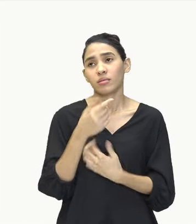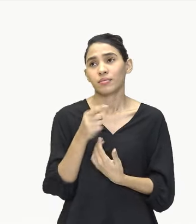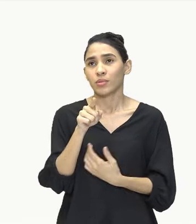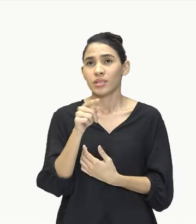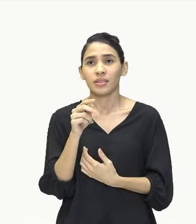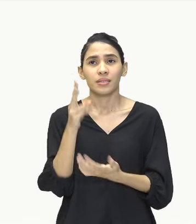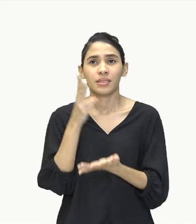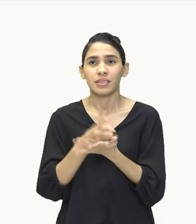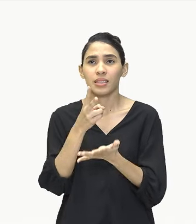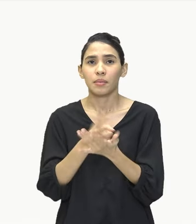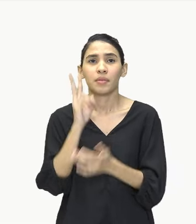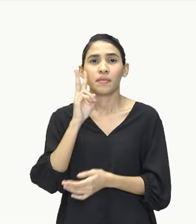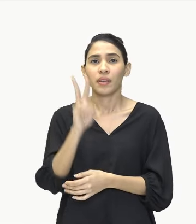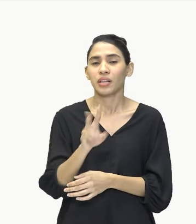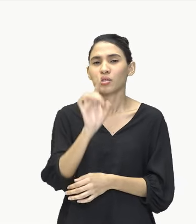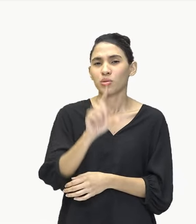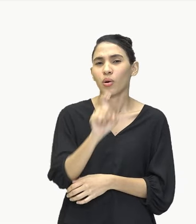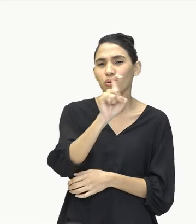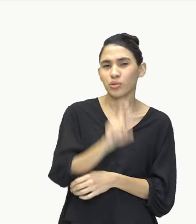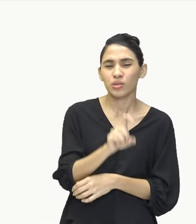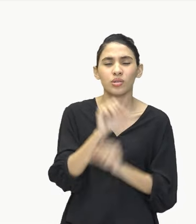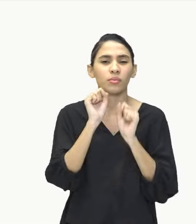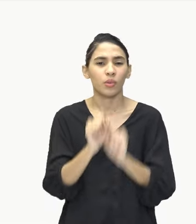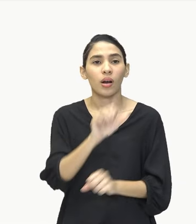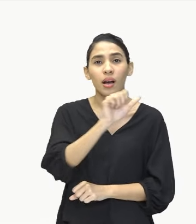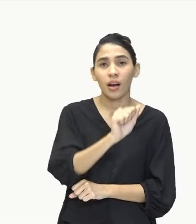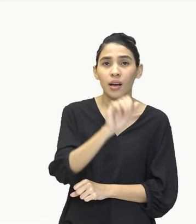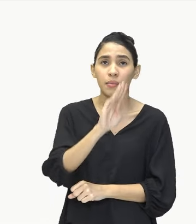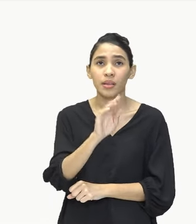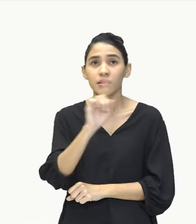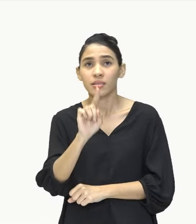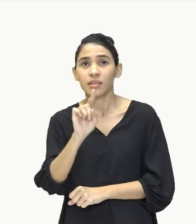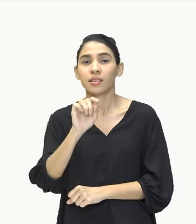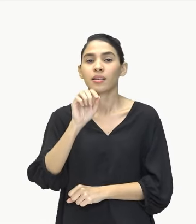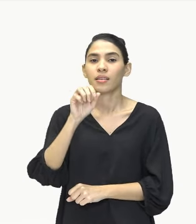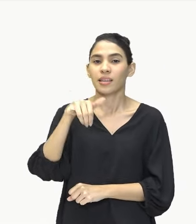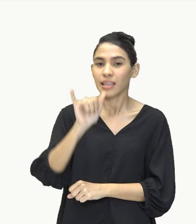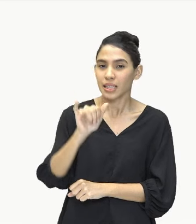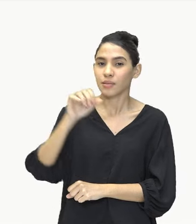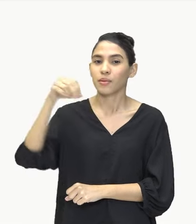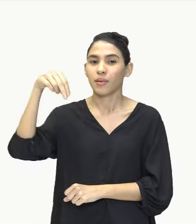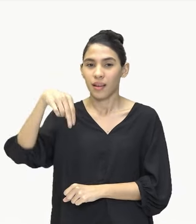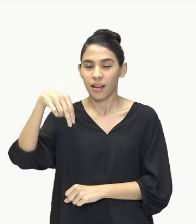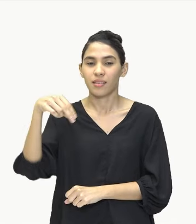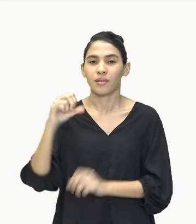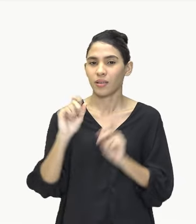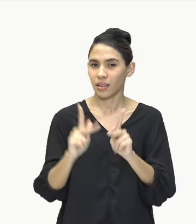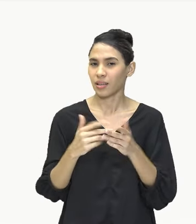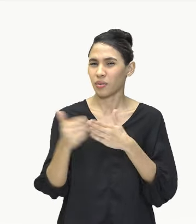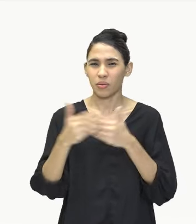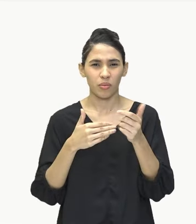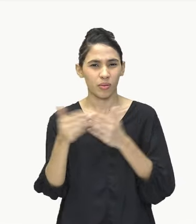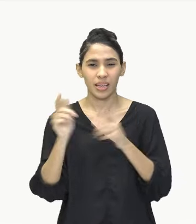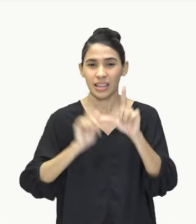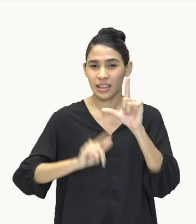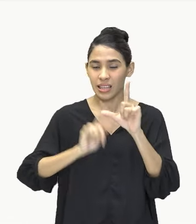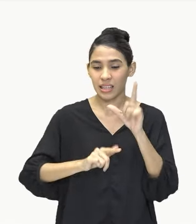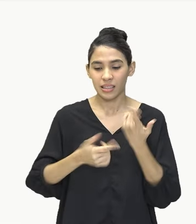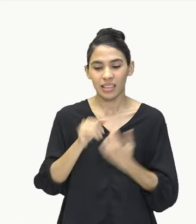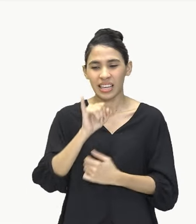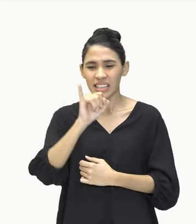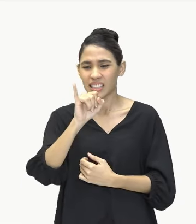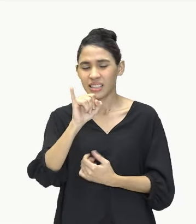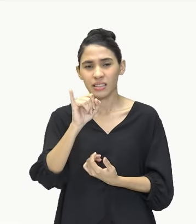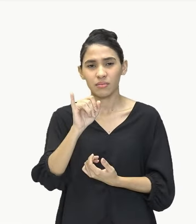veja sempre o X, pode ser o A, o B, o Z, o Y, o M, tá? A letra I nem sempre vai ser